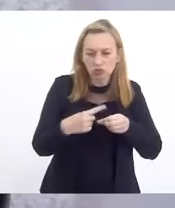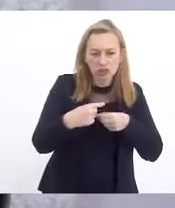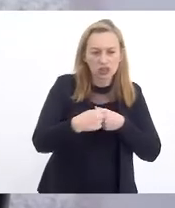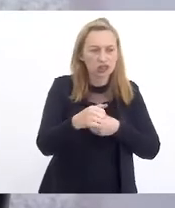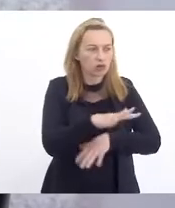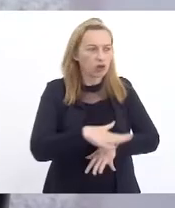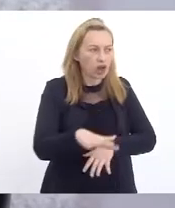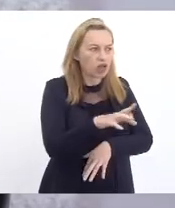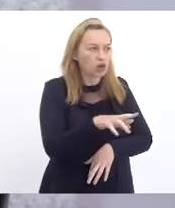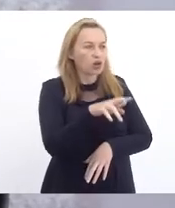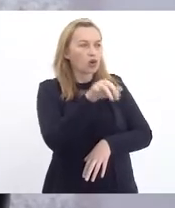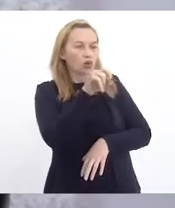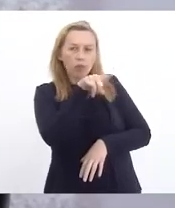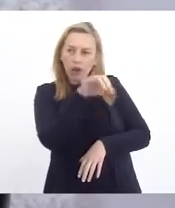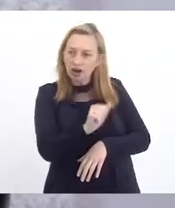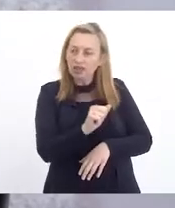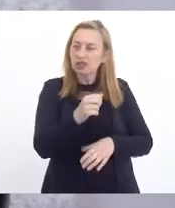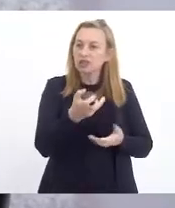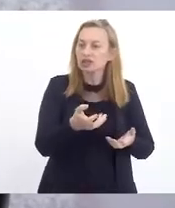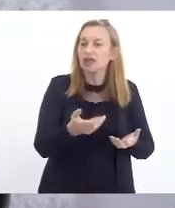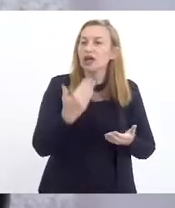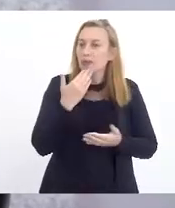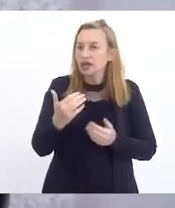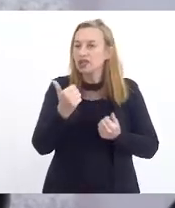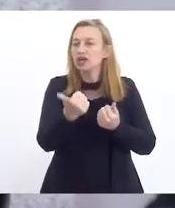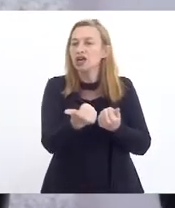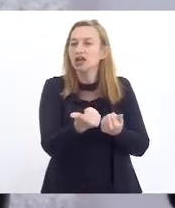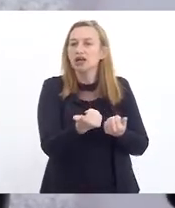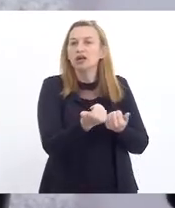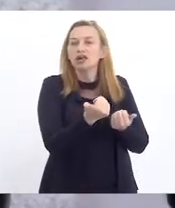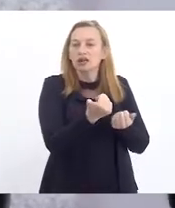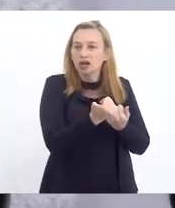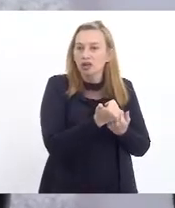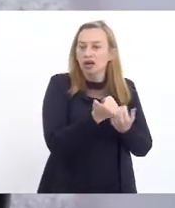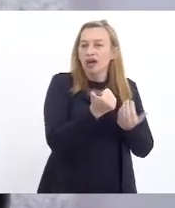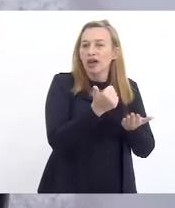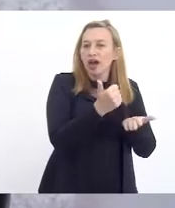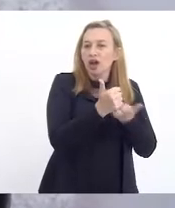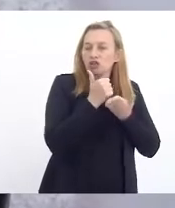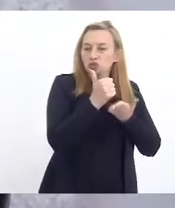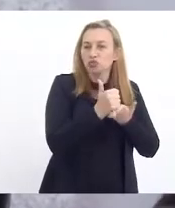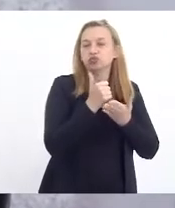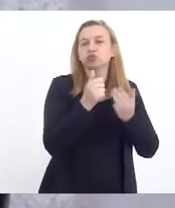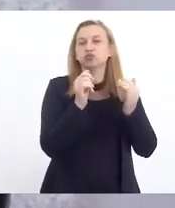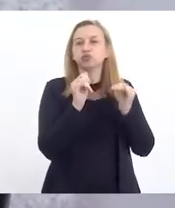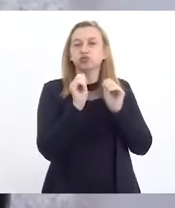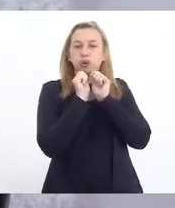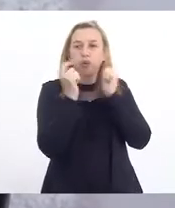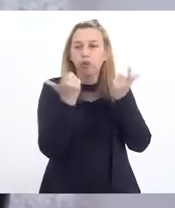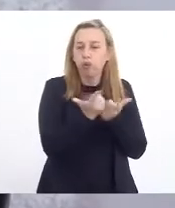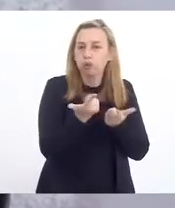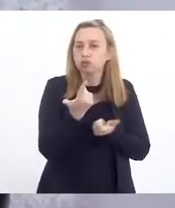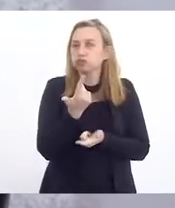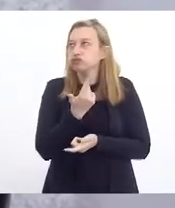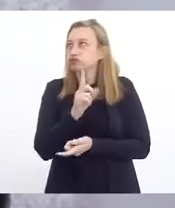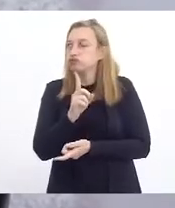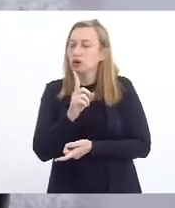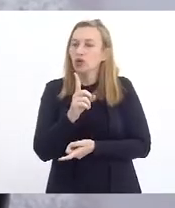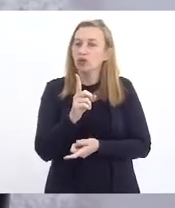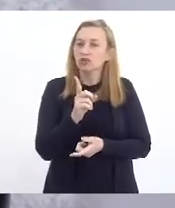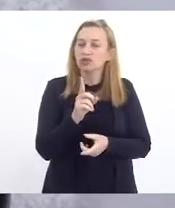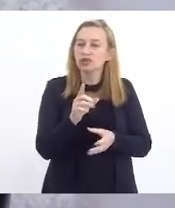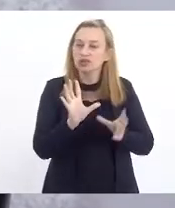urbana. A gente está tentando fazer esse trabalho, pede ajuda da LERJ para chamar especialistas. Nós temos ouvido especialistas. Se a gente não fizer